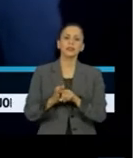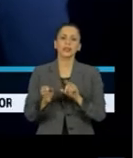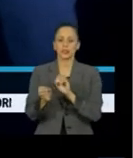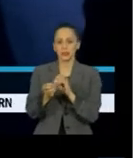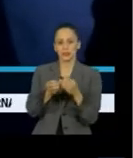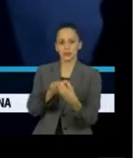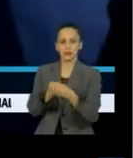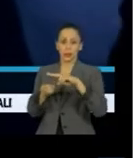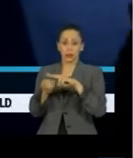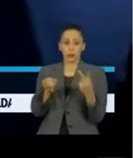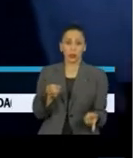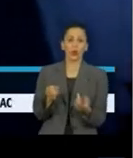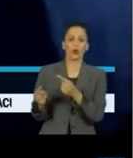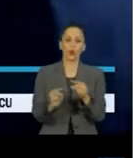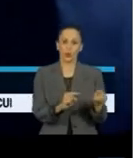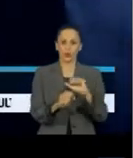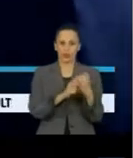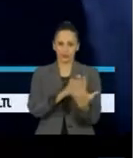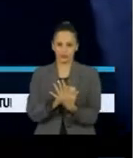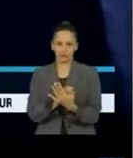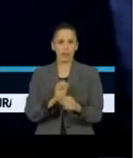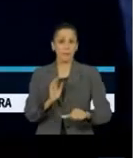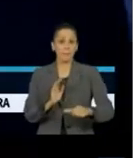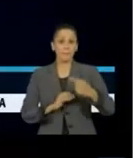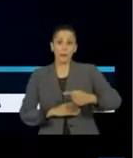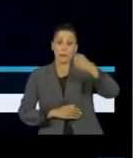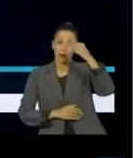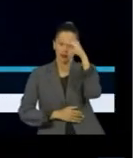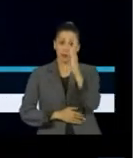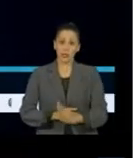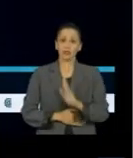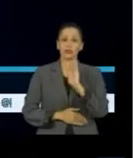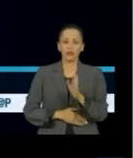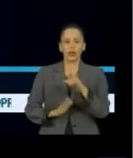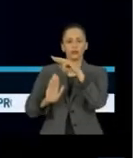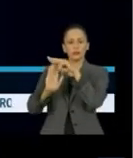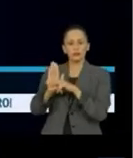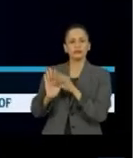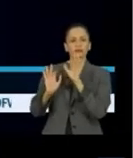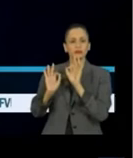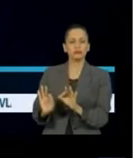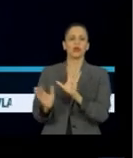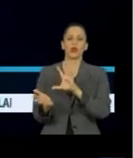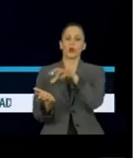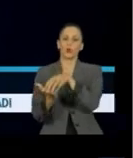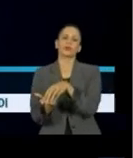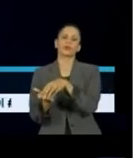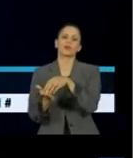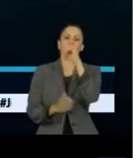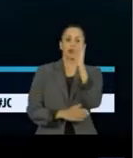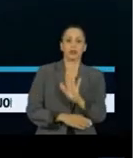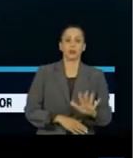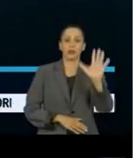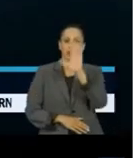da Covid-19. É o primeiro no Brasil regularizado pelo Conselho Nacional de Ética em Pesquisa, o